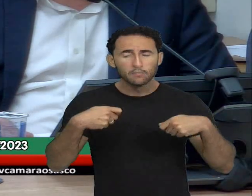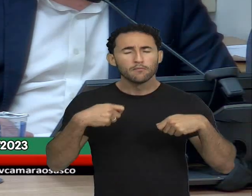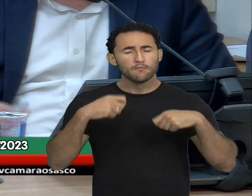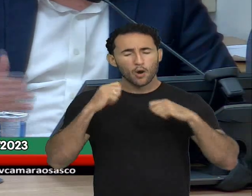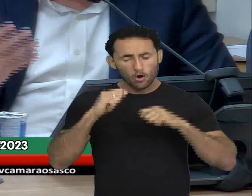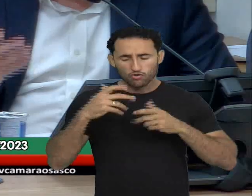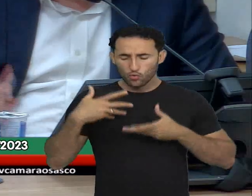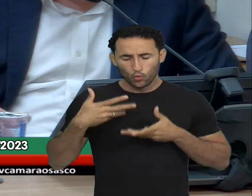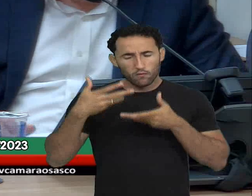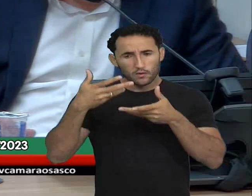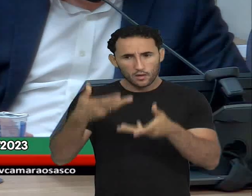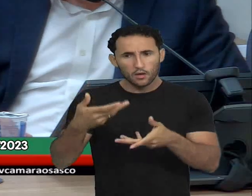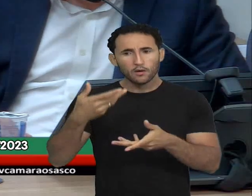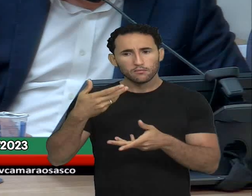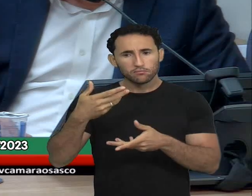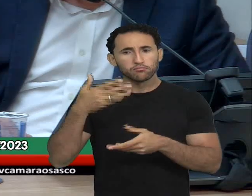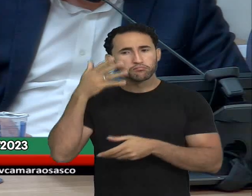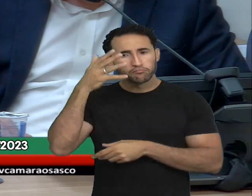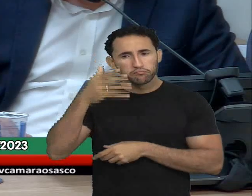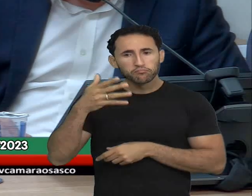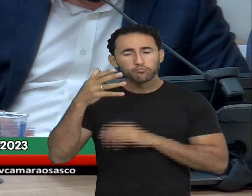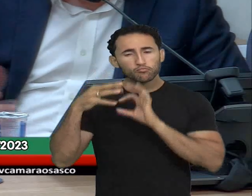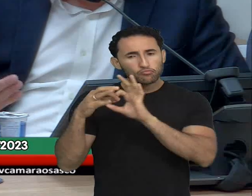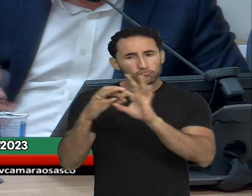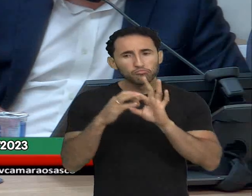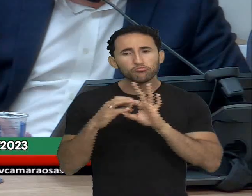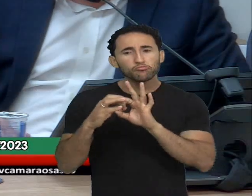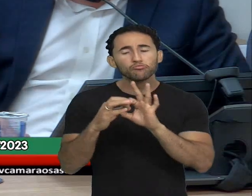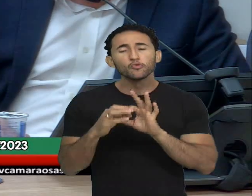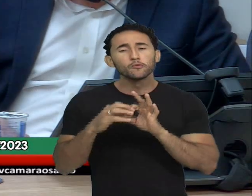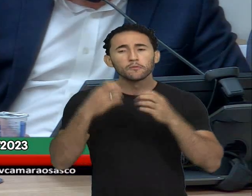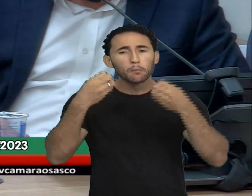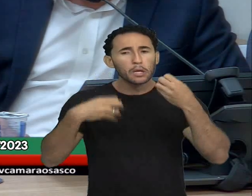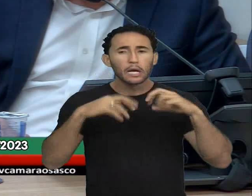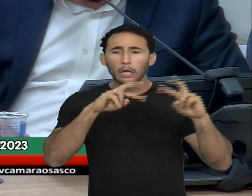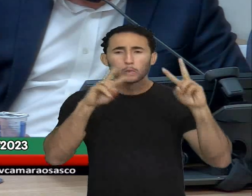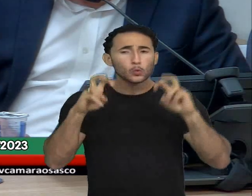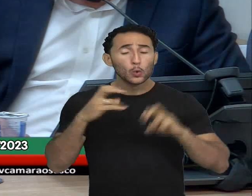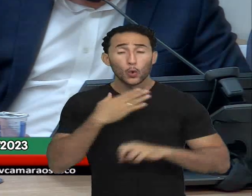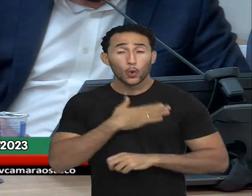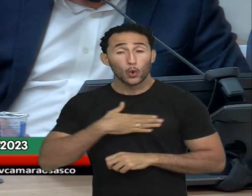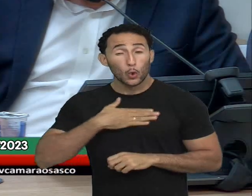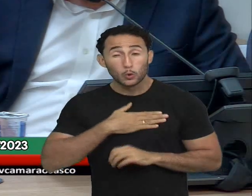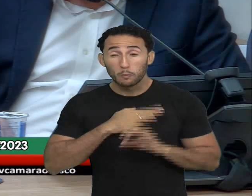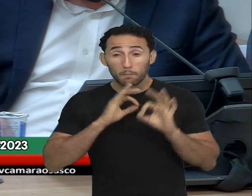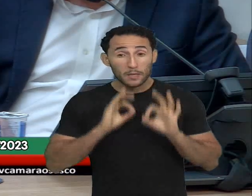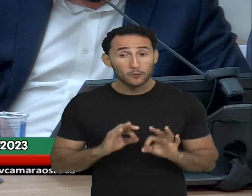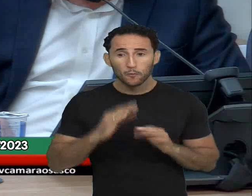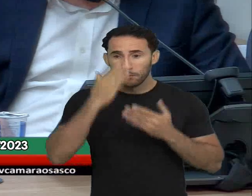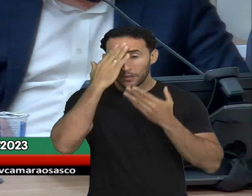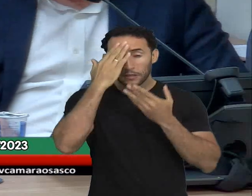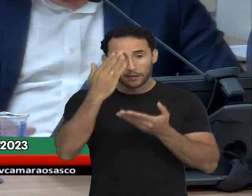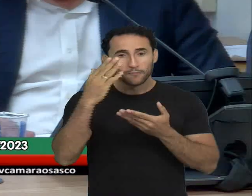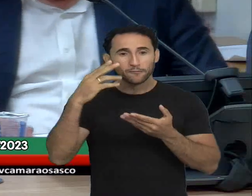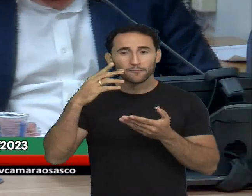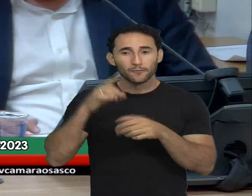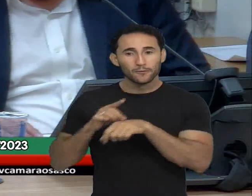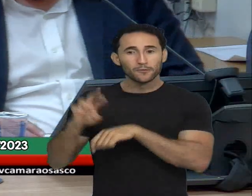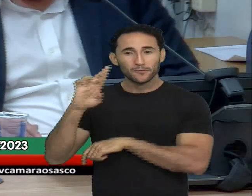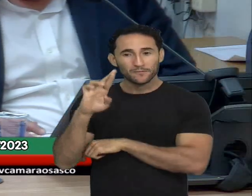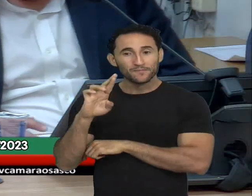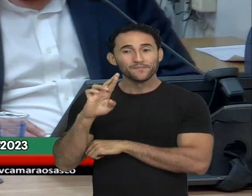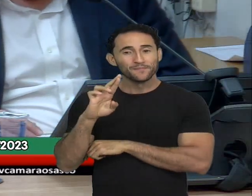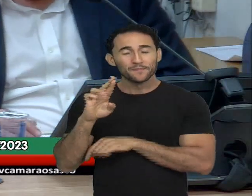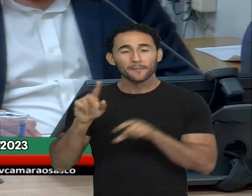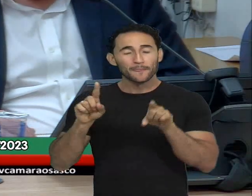nessa casa, poder estar com vocês e poder falar um pouco no assunto que eu gosto tanto. Muito obrigado. Eu que agradeço, doutor. Então,